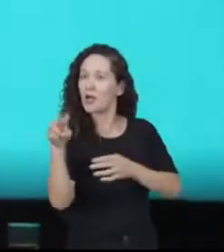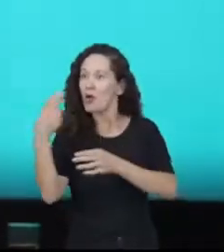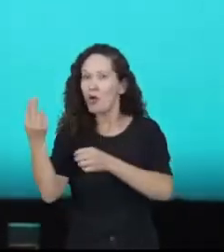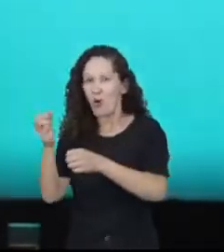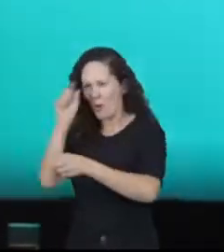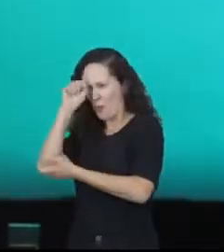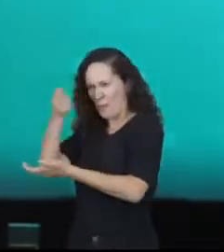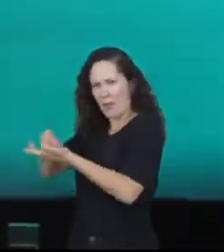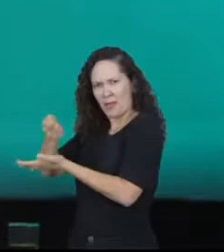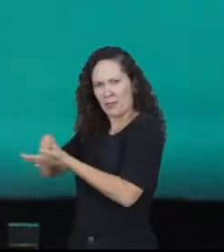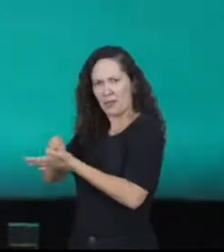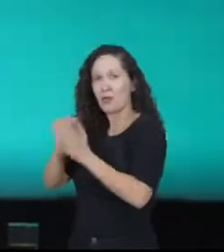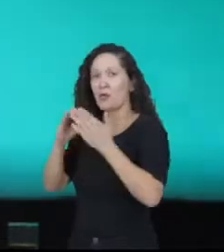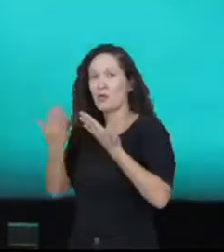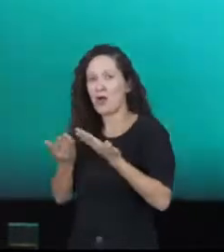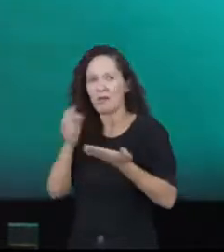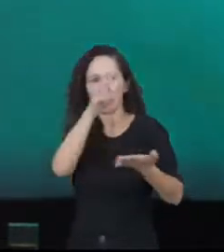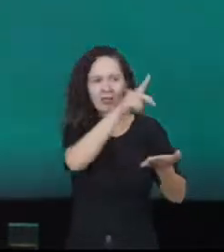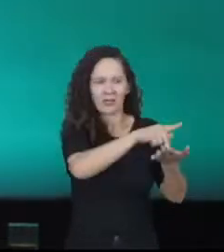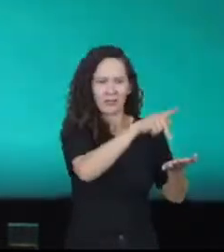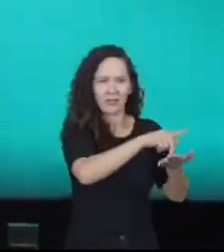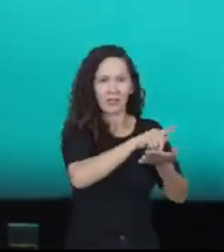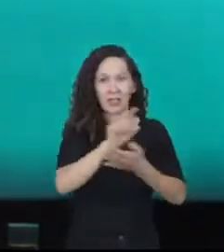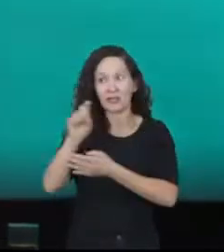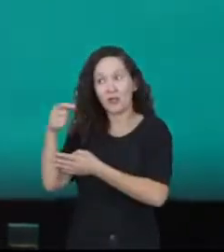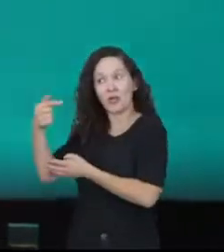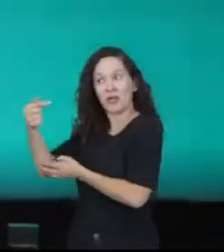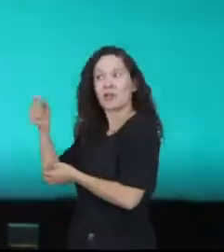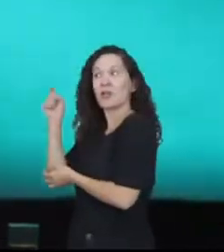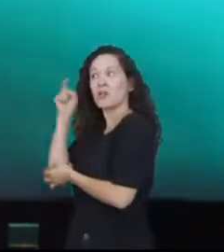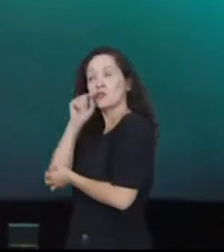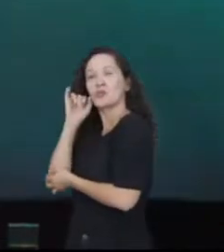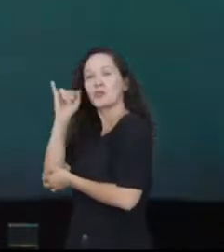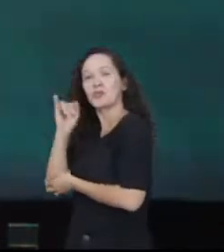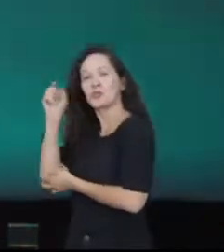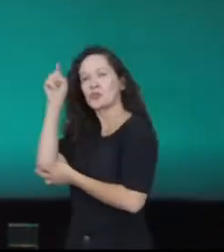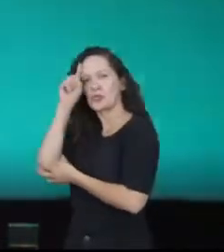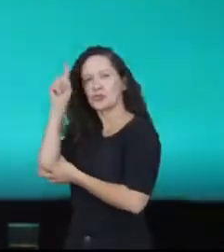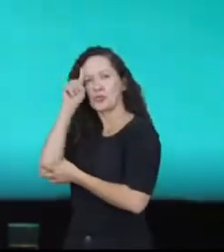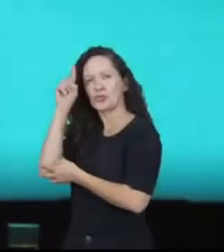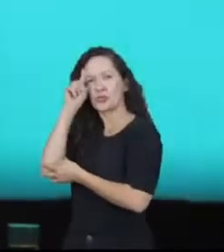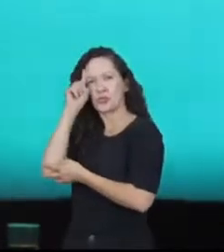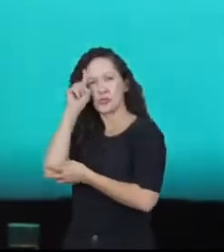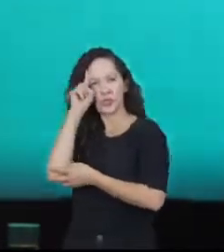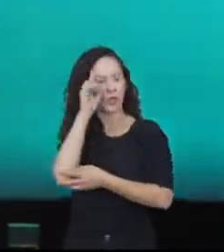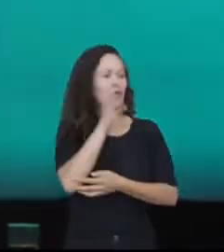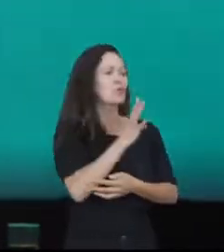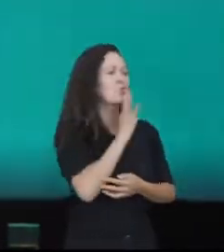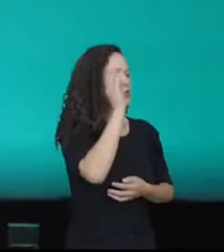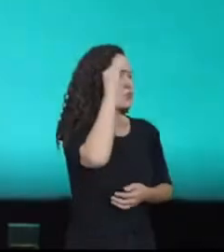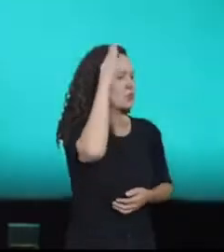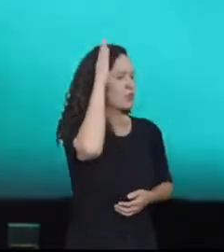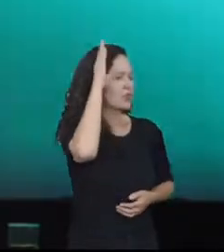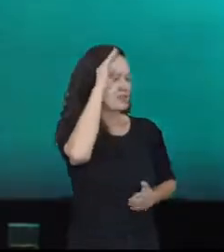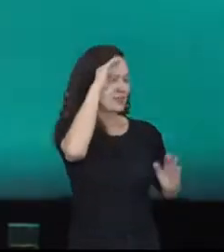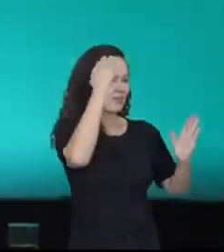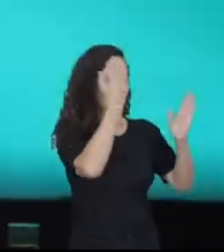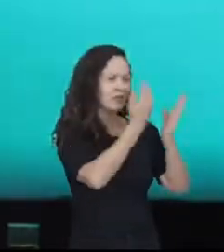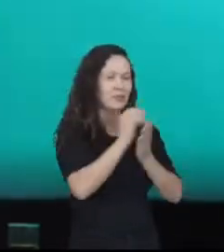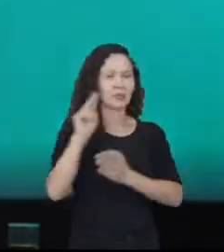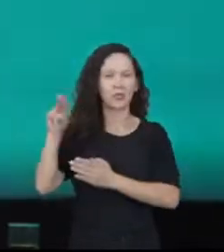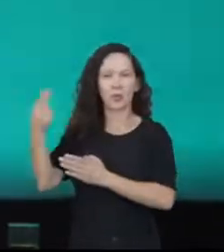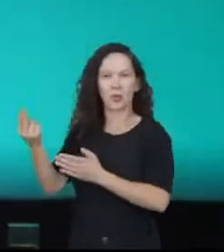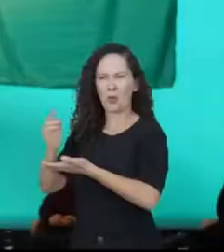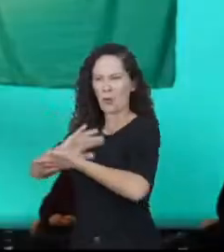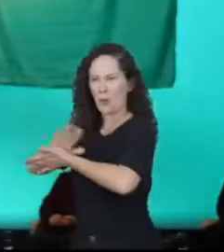Da verdade ou das 7 mentiras contadas todo dia? Do conhecimento e da tolerância ou do obscurantismo e da